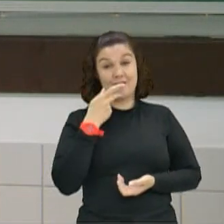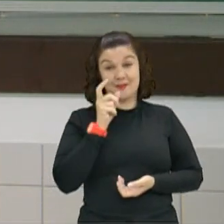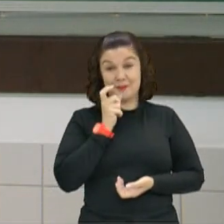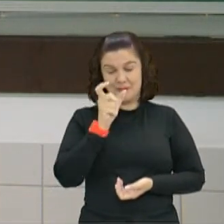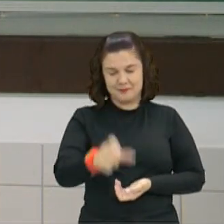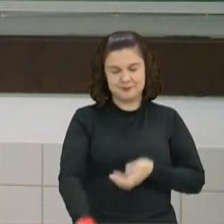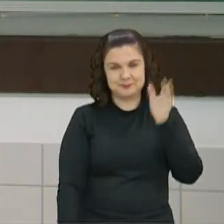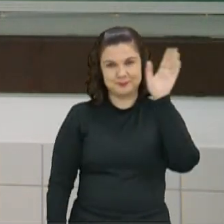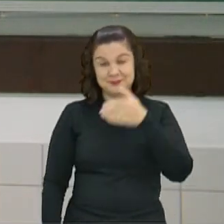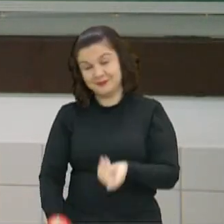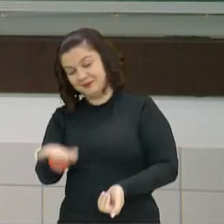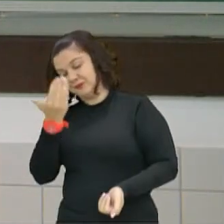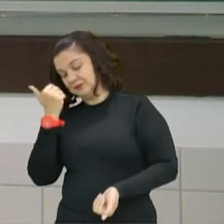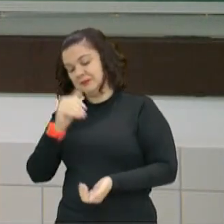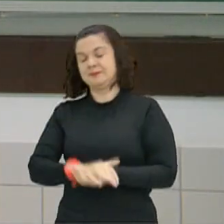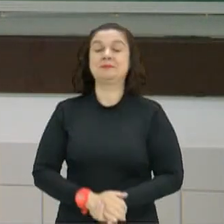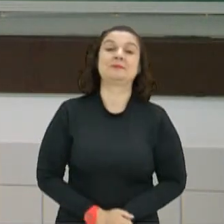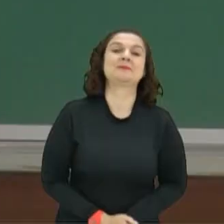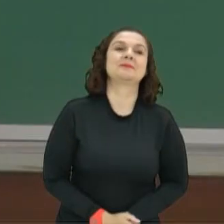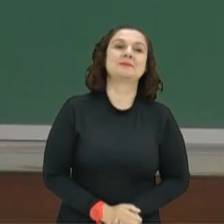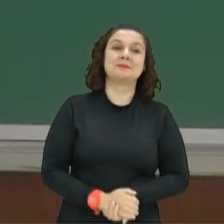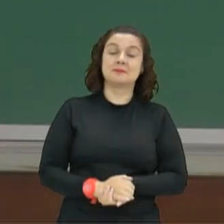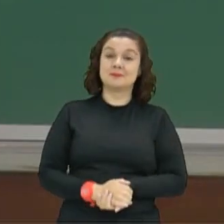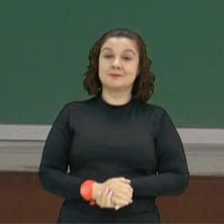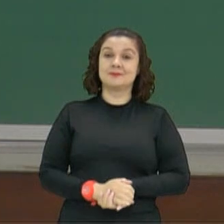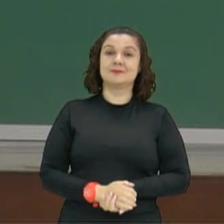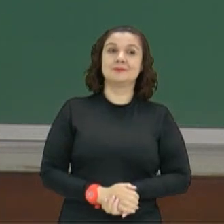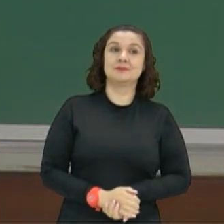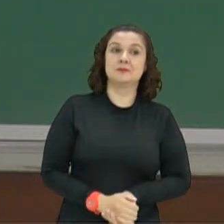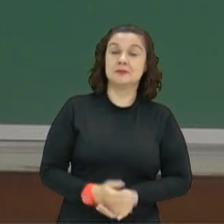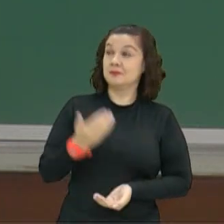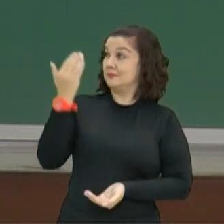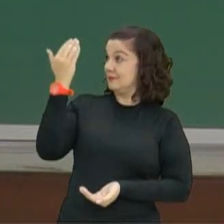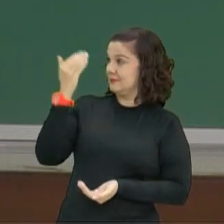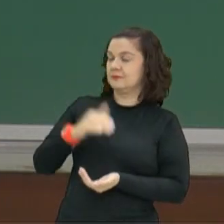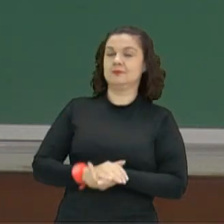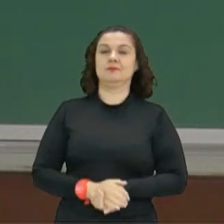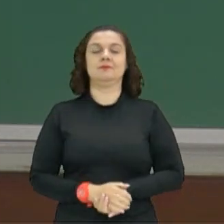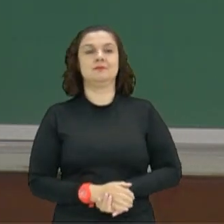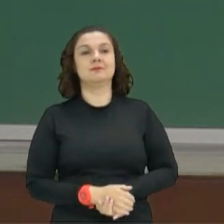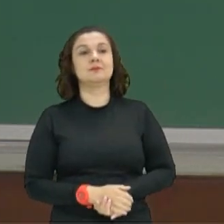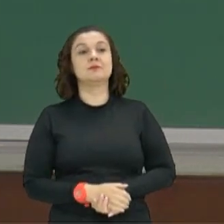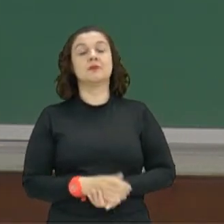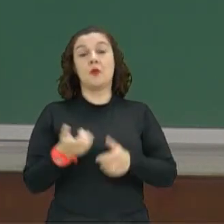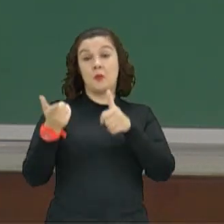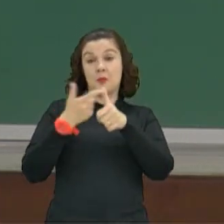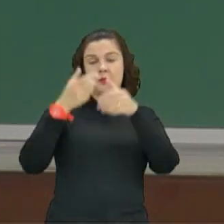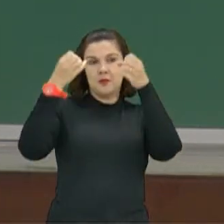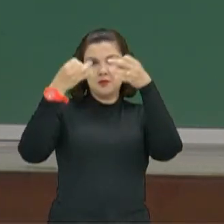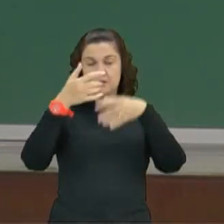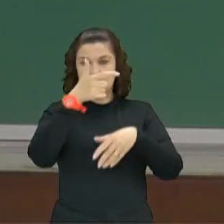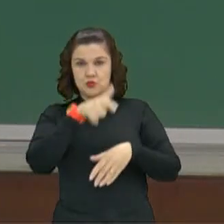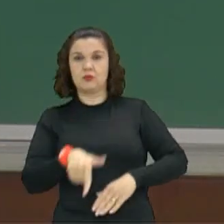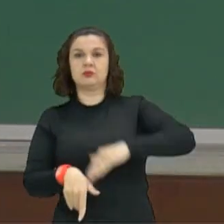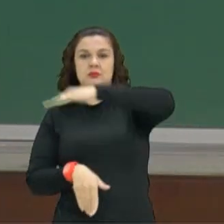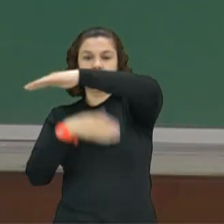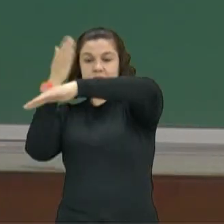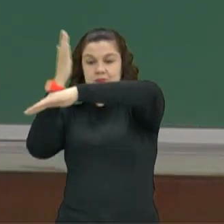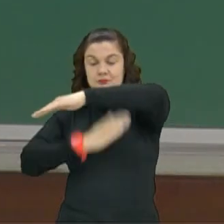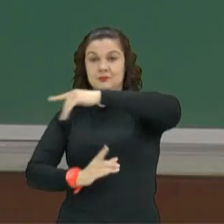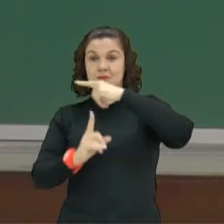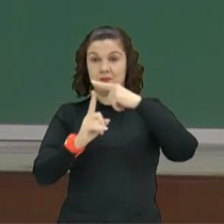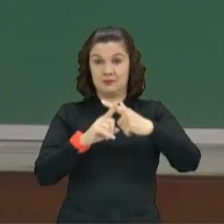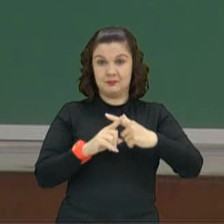também. Voltando, vamos lá. Então vamos continuar, tá bom? Olha só, então, primeiramente vamos começar aqui com a inequação do